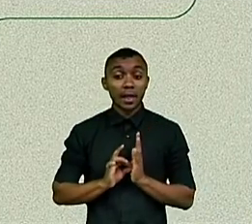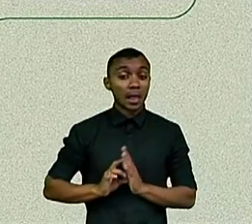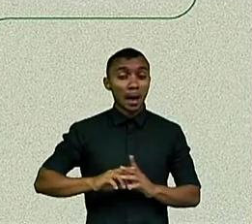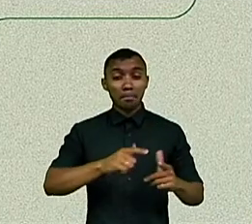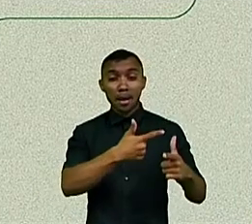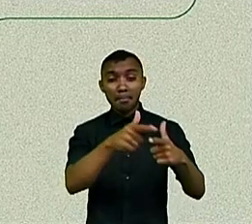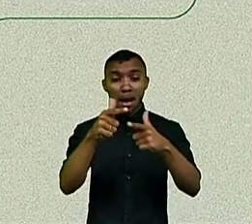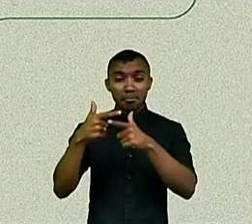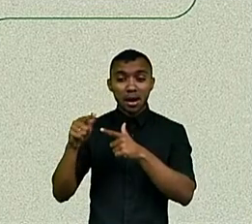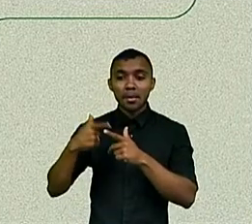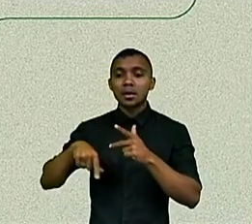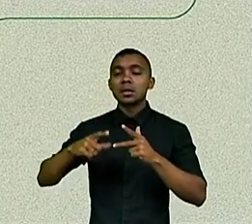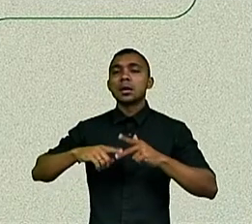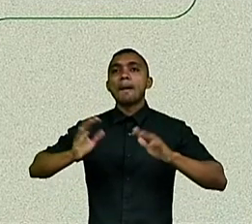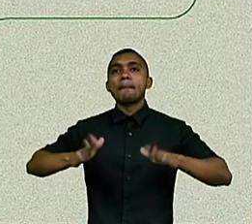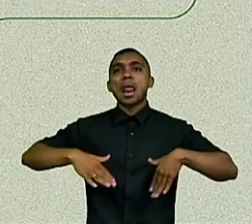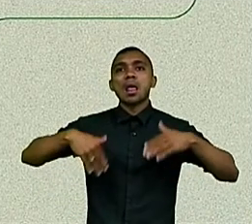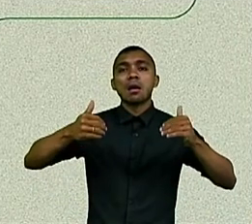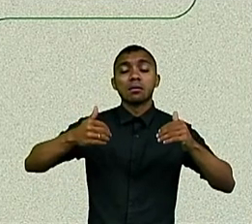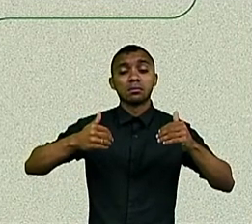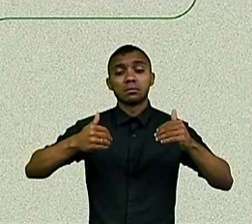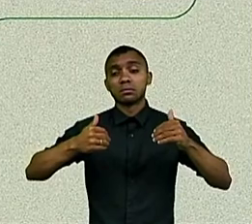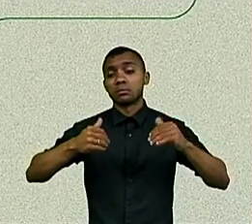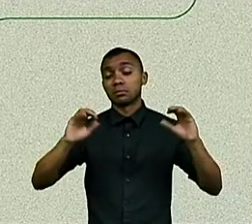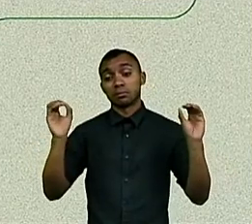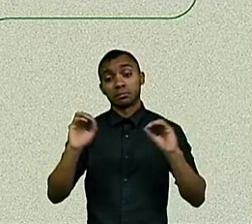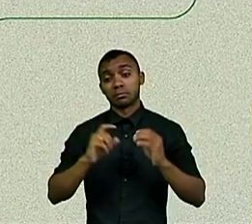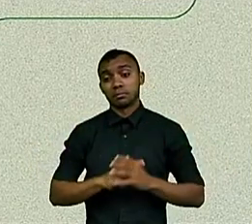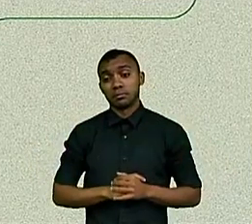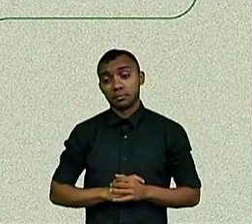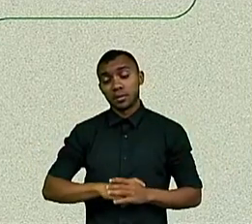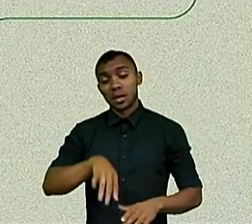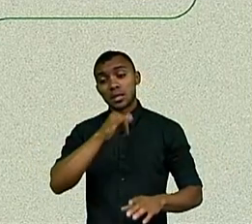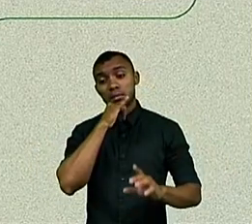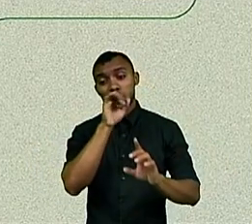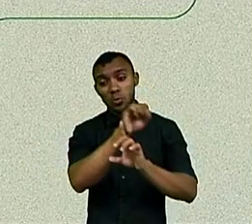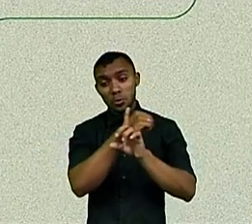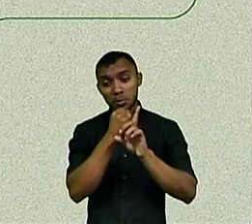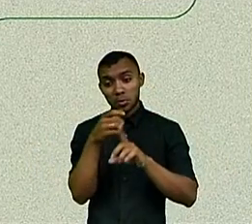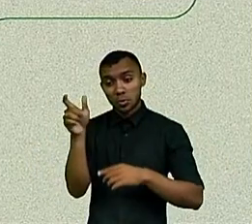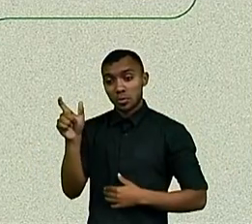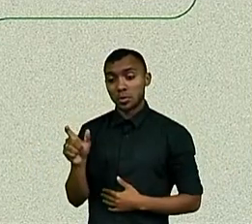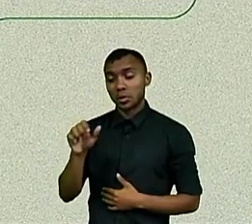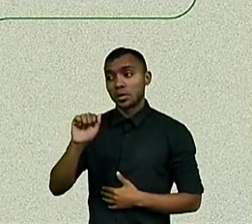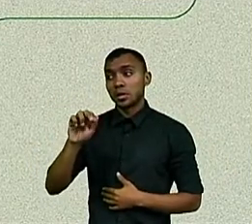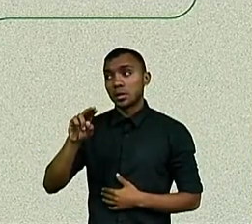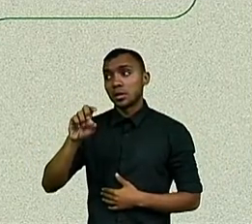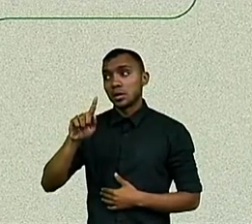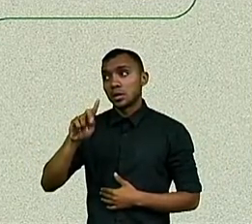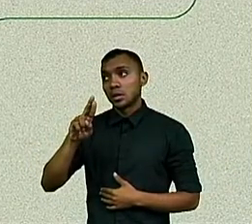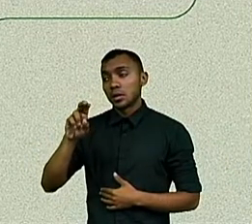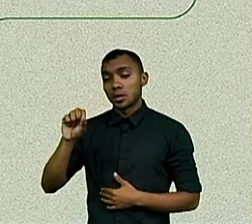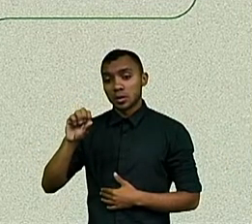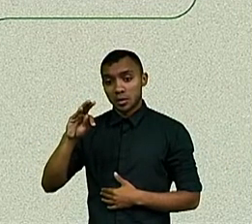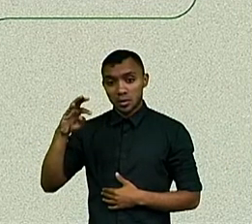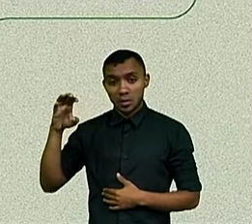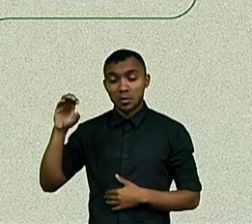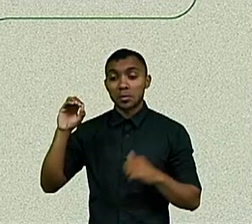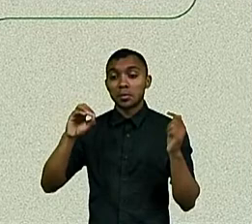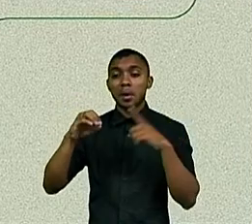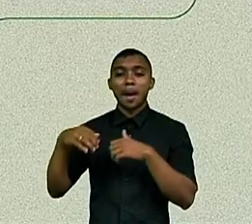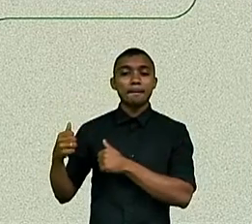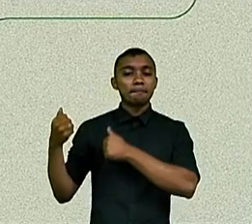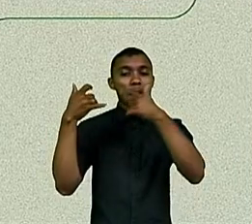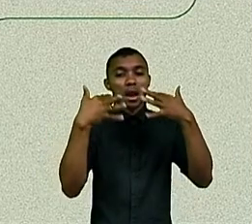tão iluminado quanto propunham na sociologia por exemplo Augusto Comte propunha que a Sociologia e a razão e